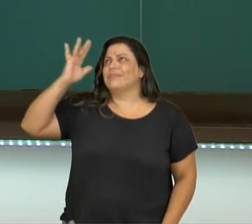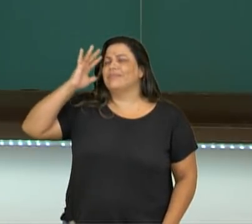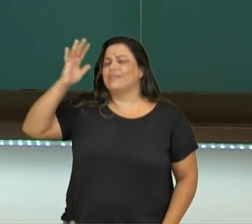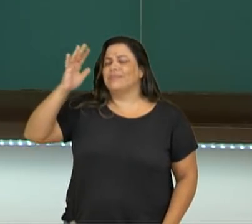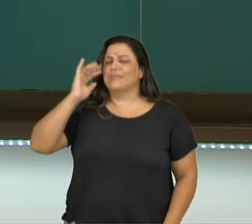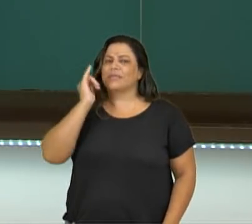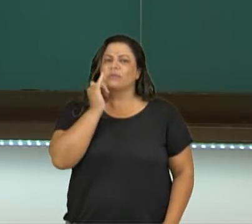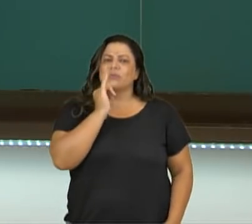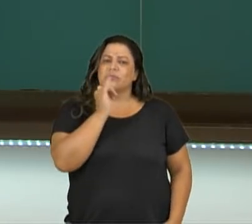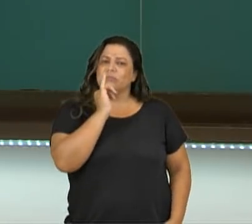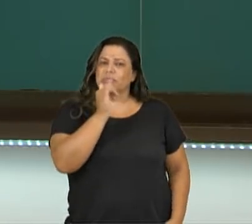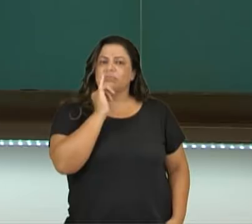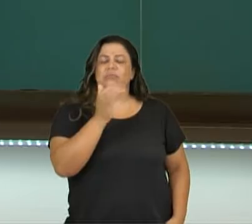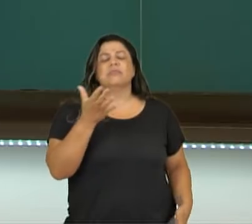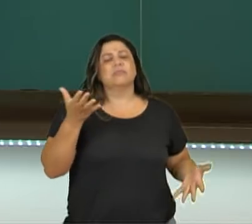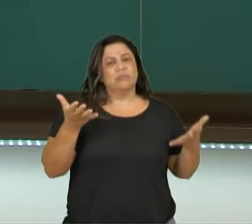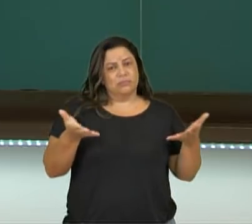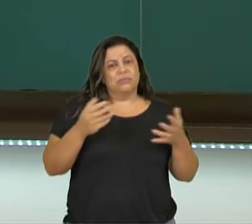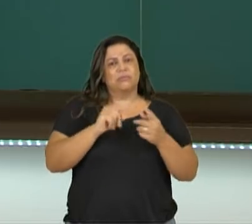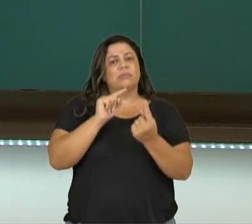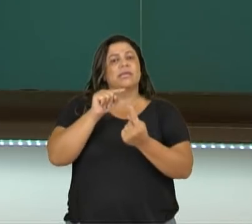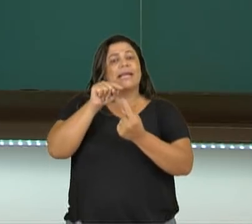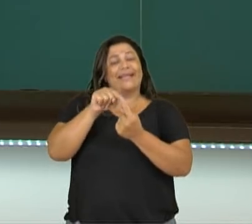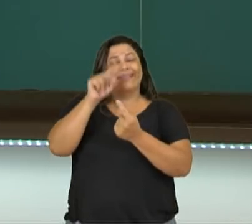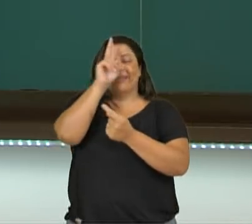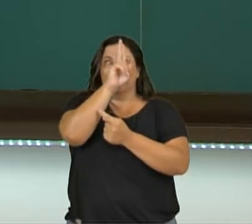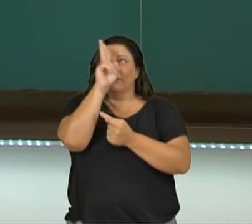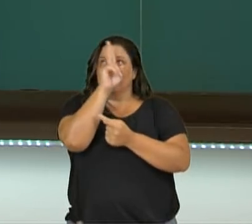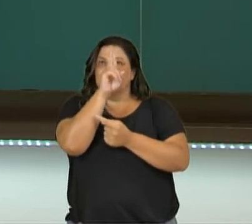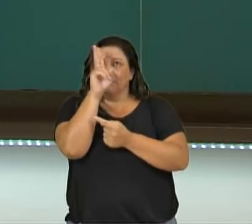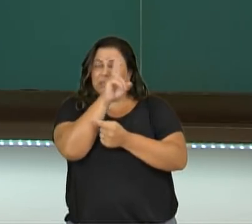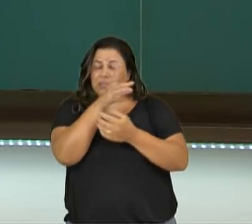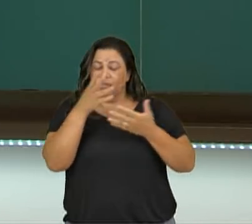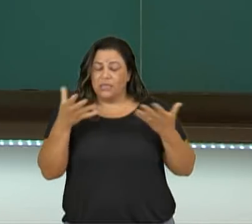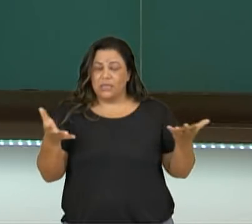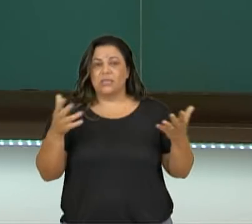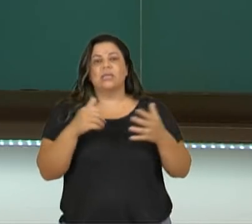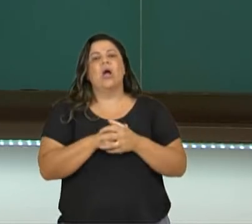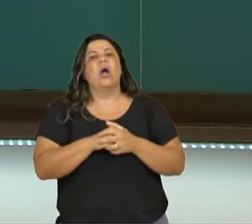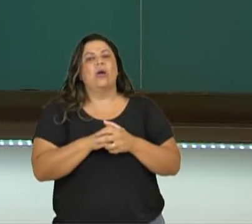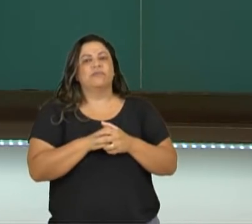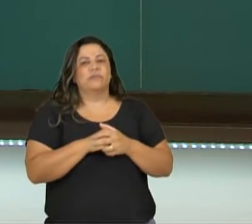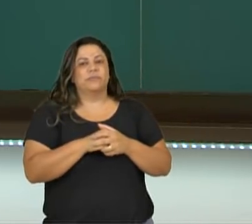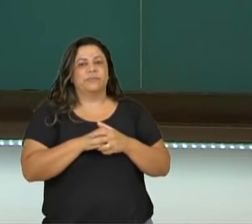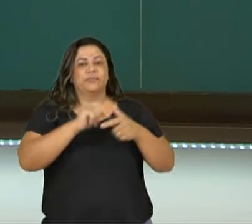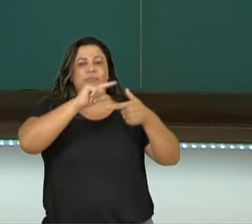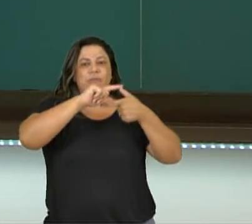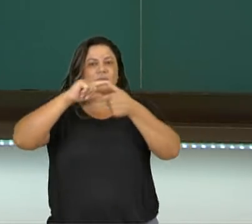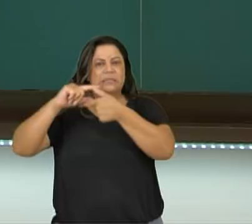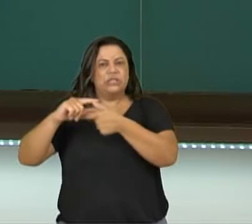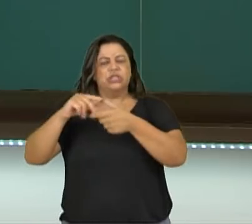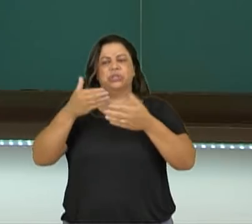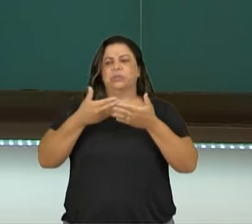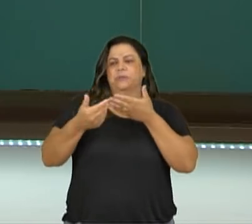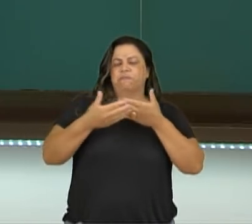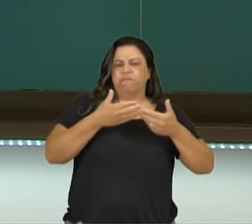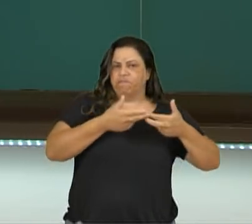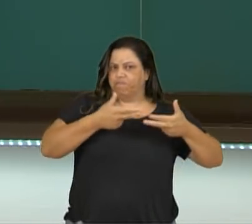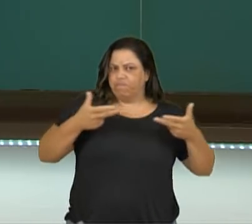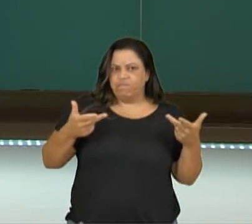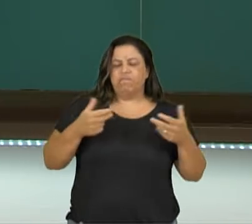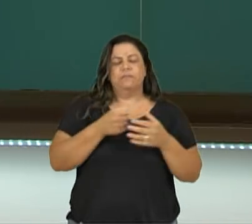a pessoa que está narrando uma determinada história, seja por meio de tirinhas, seja por meio de histórias em